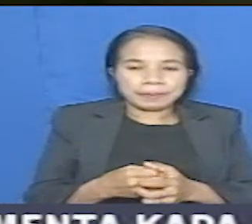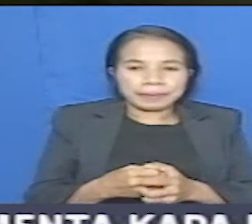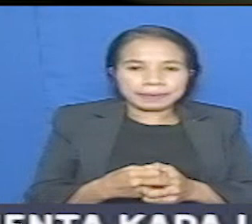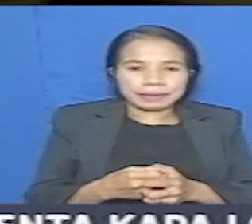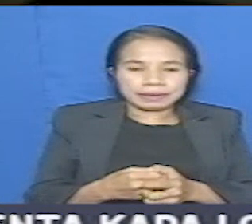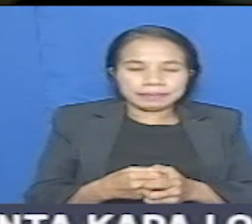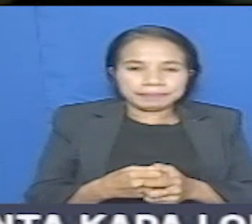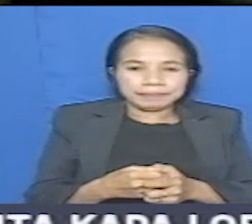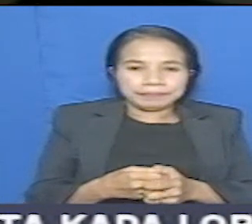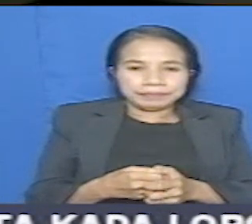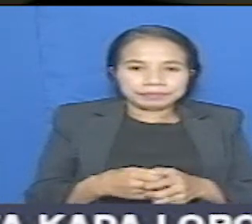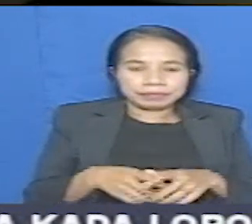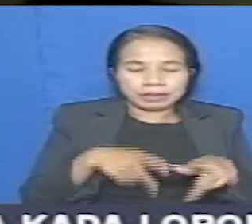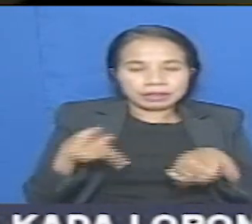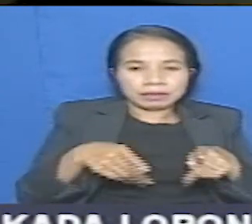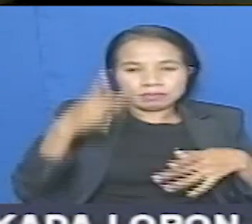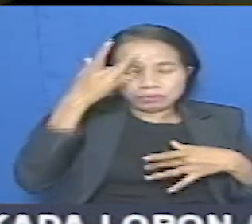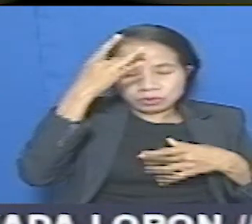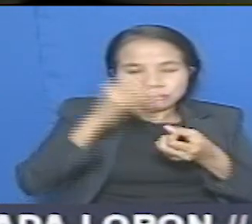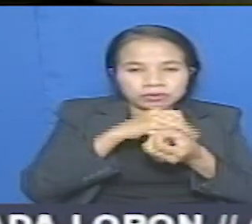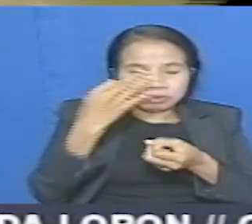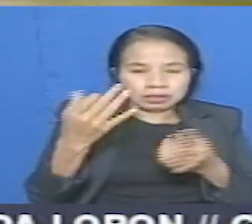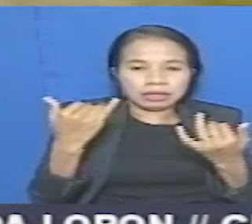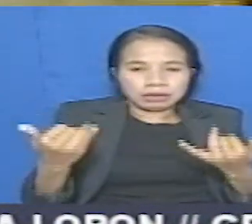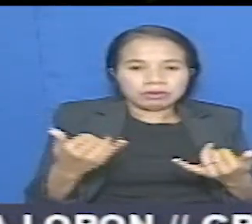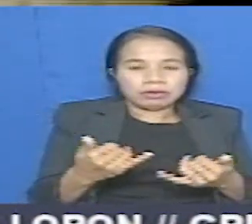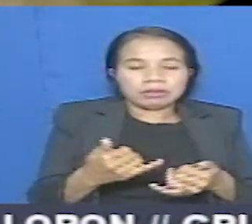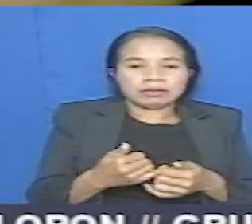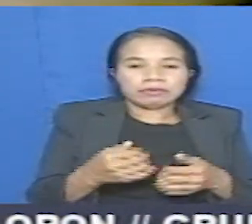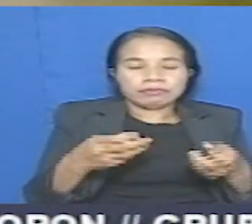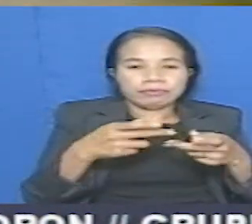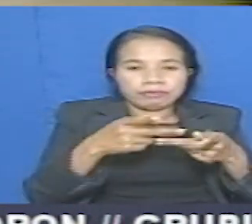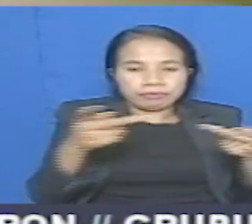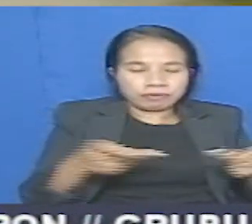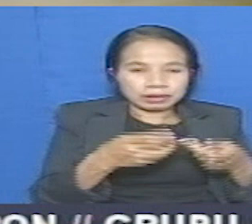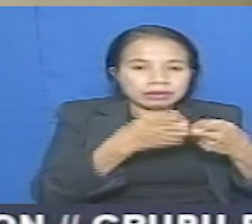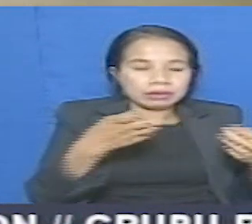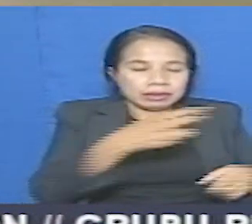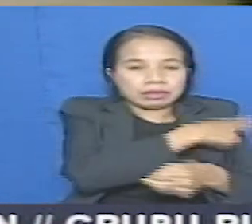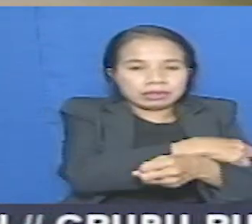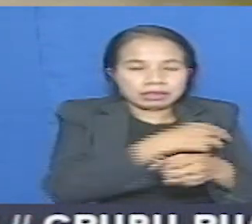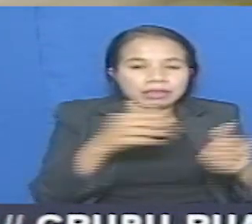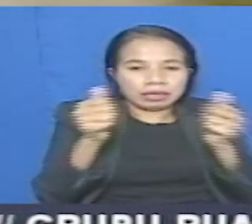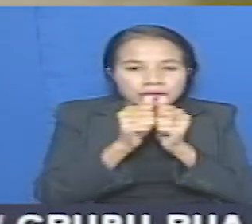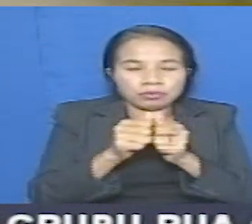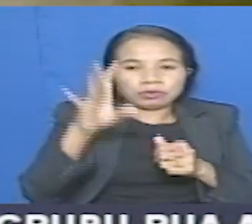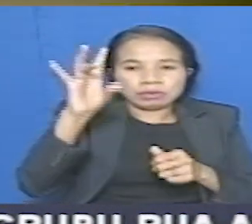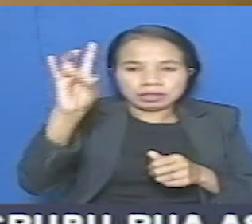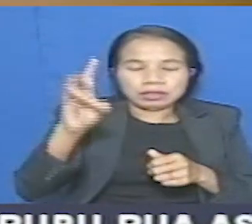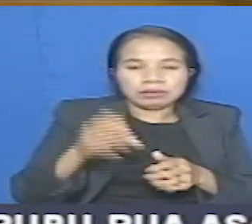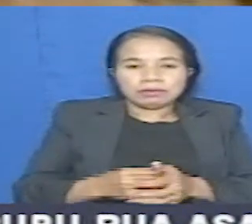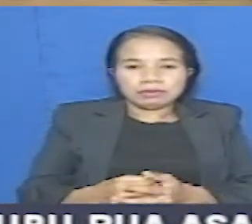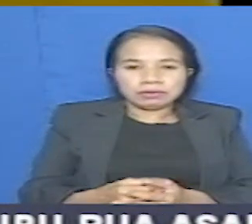Entretanto, paciente positivo COVID-19 nebeda daune iha fatin isolamentu mota aing batugade hamutuk